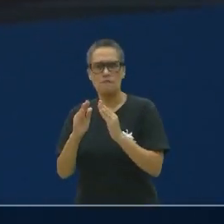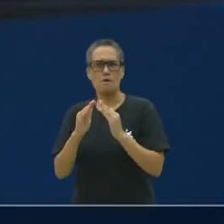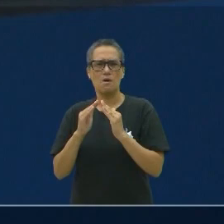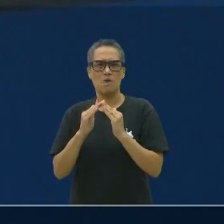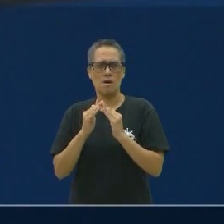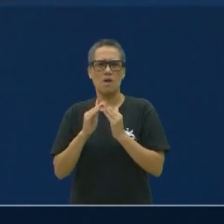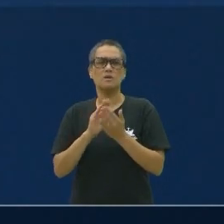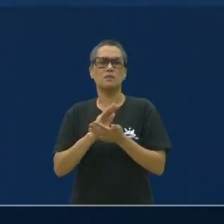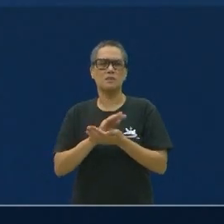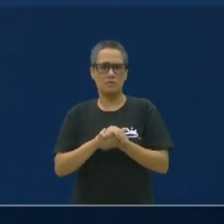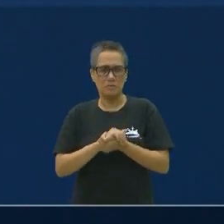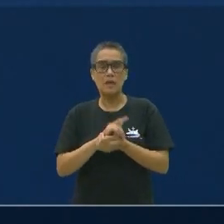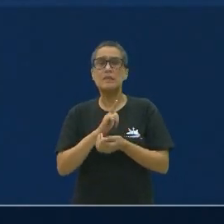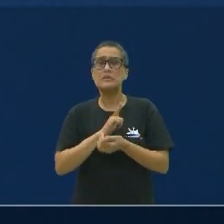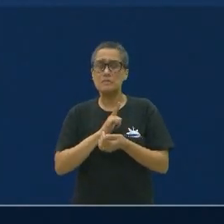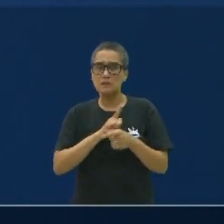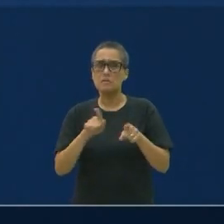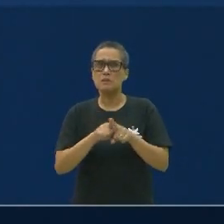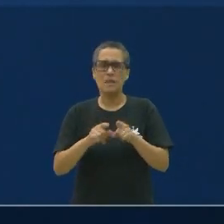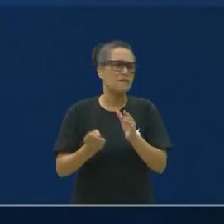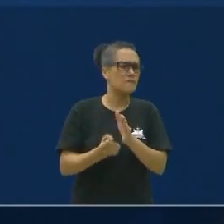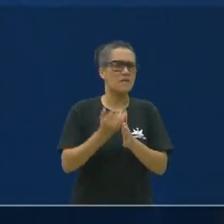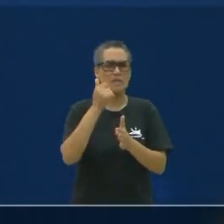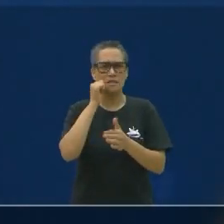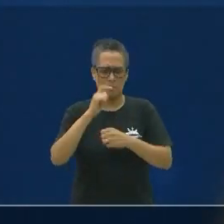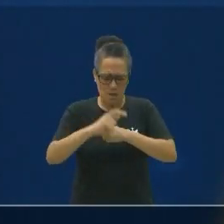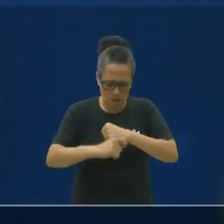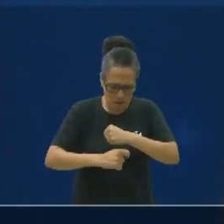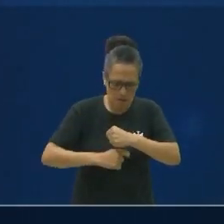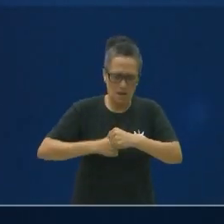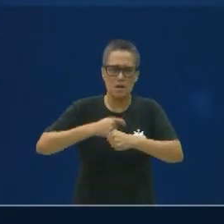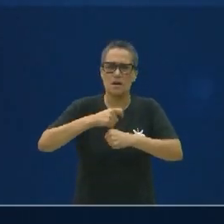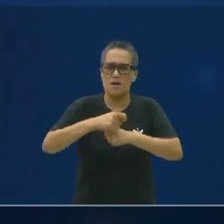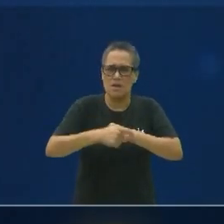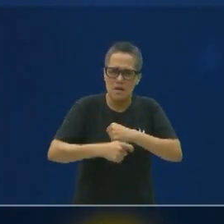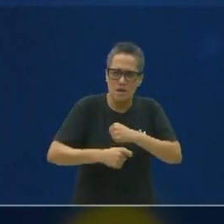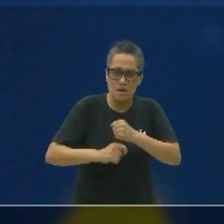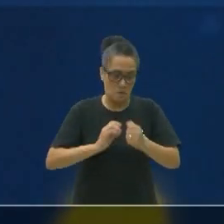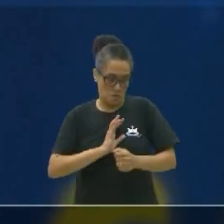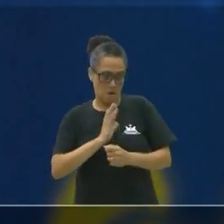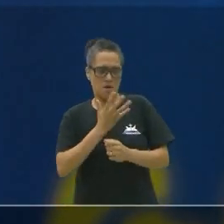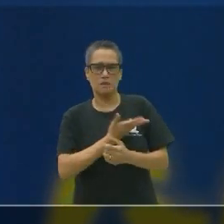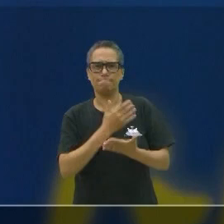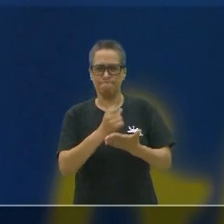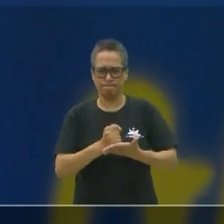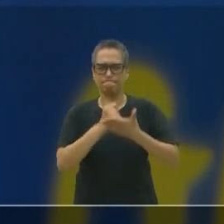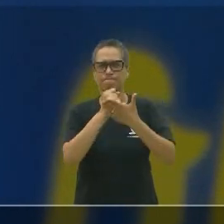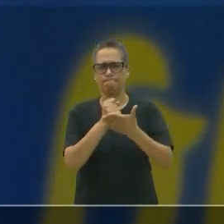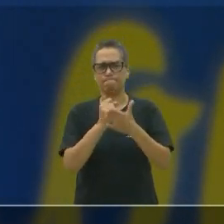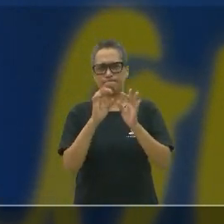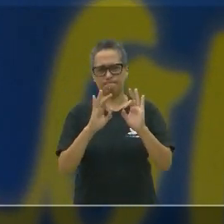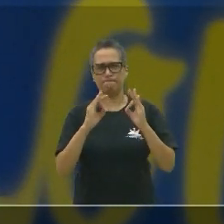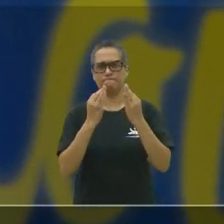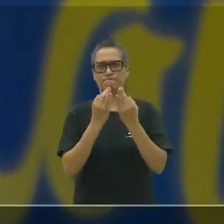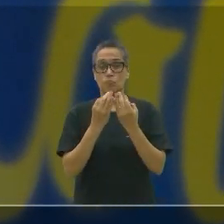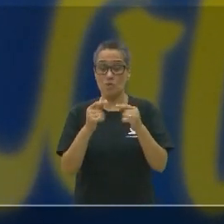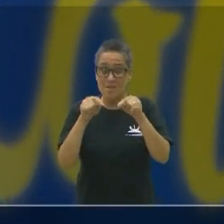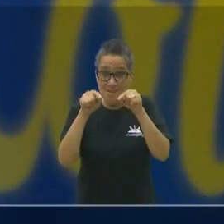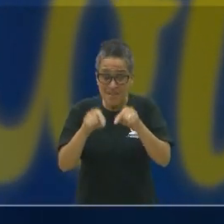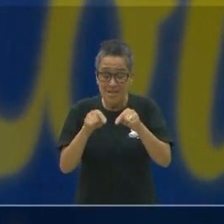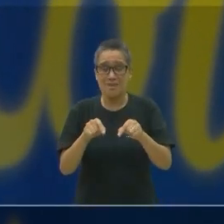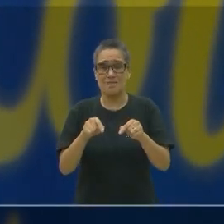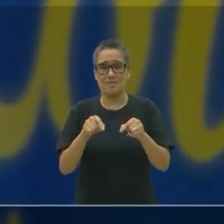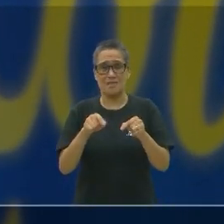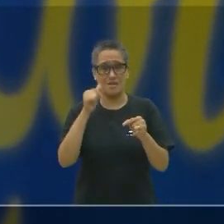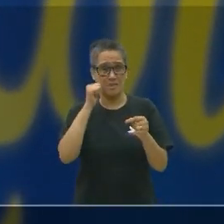mulheres tecendo no terço a conversão e a salvação da sua família. É aqui, minha filha, meu filho, que você